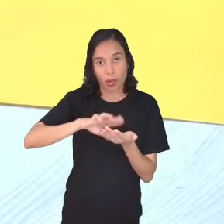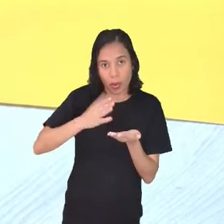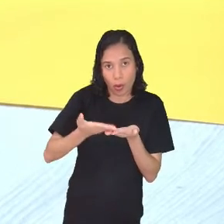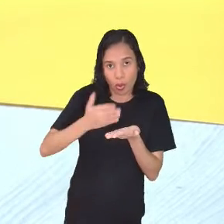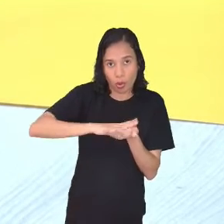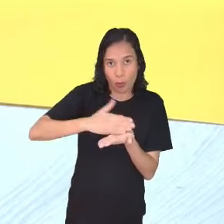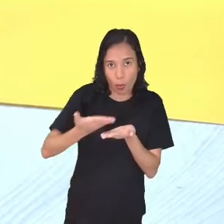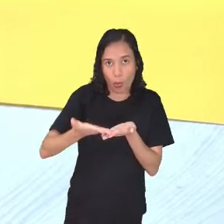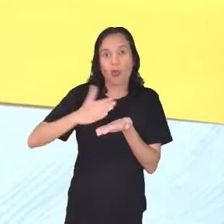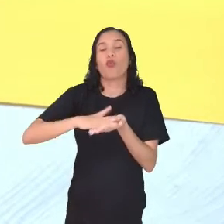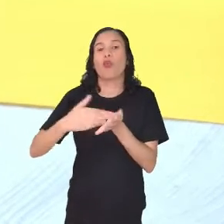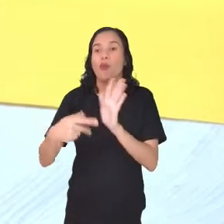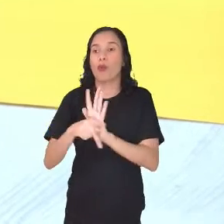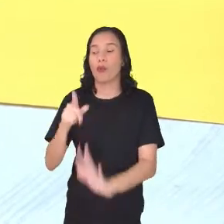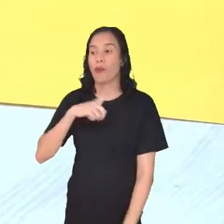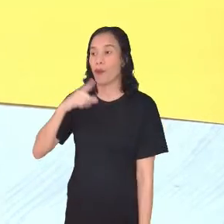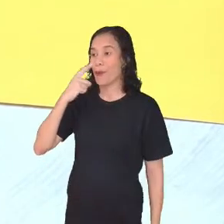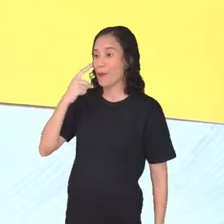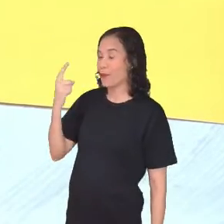Olha só.